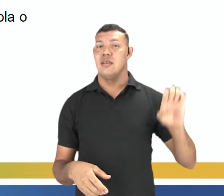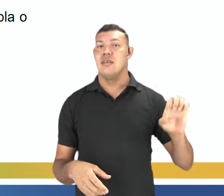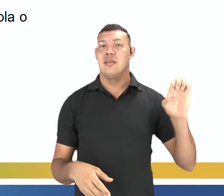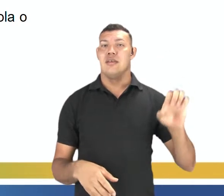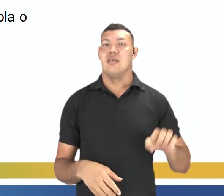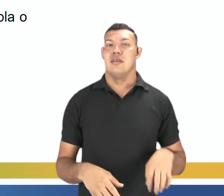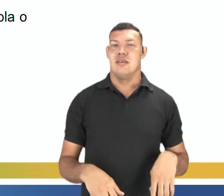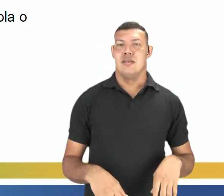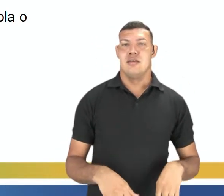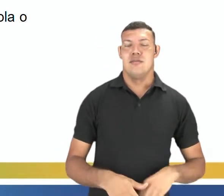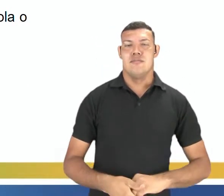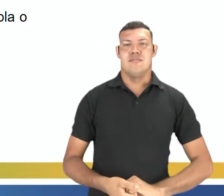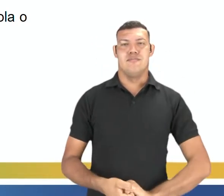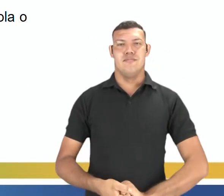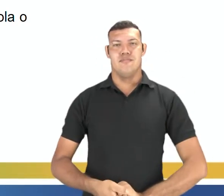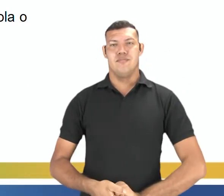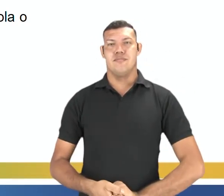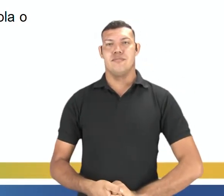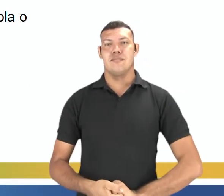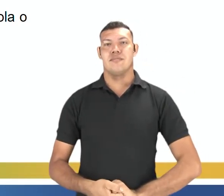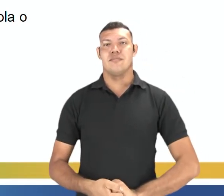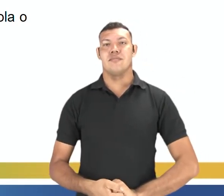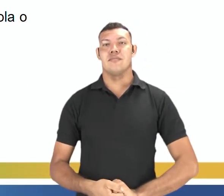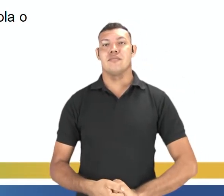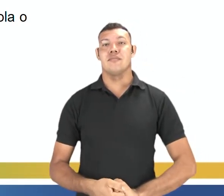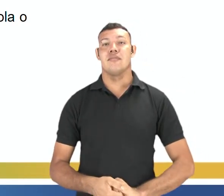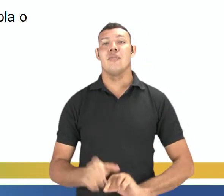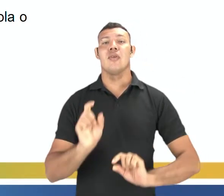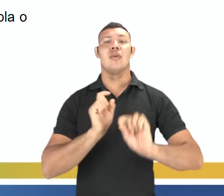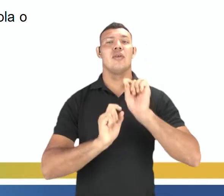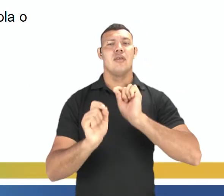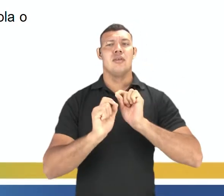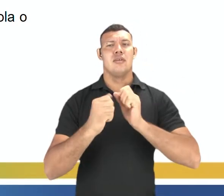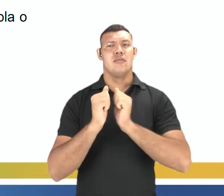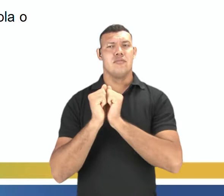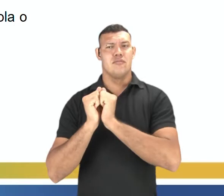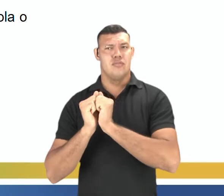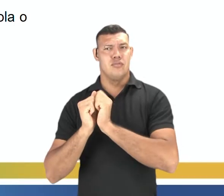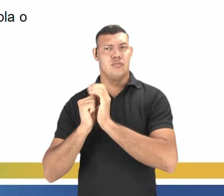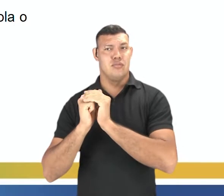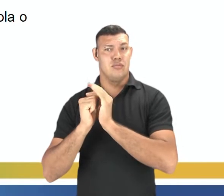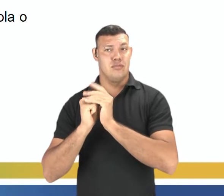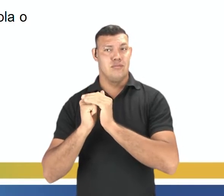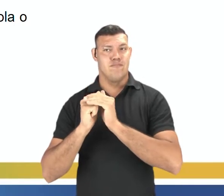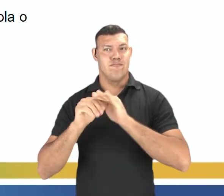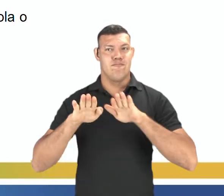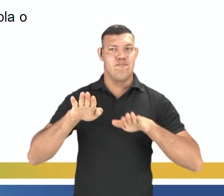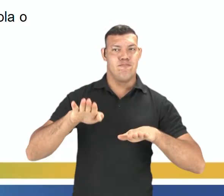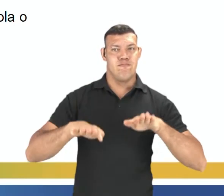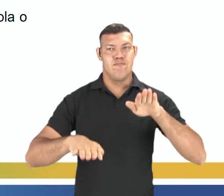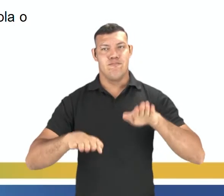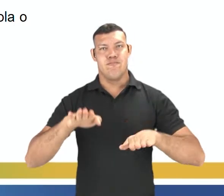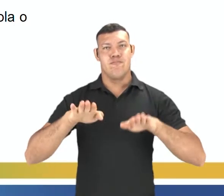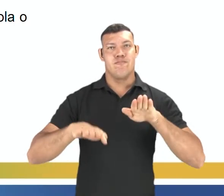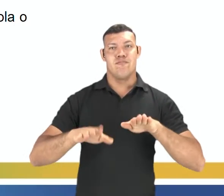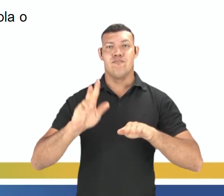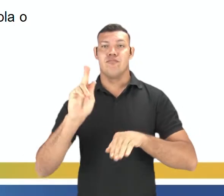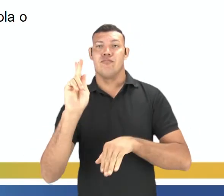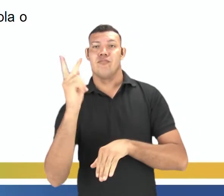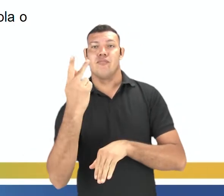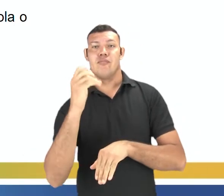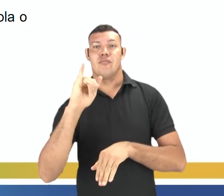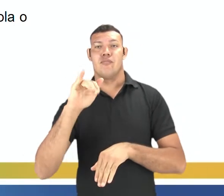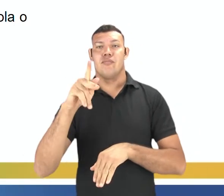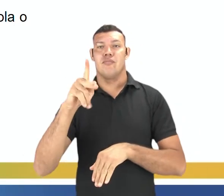mais trabalhado. O cérebro ele também controla o nosso equilíbrio. O hipotálamo, que está alojado